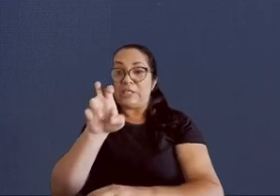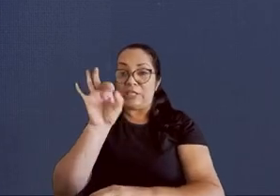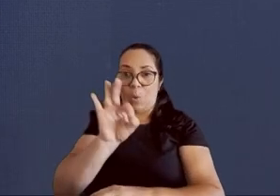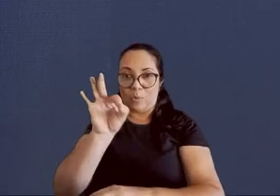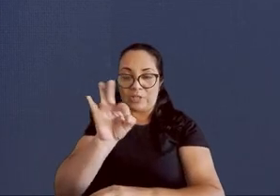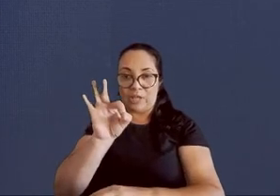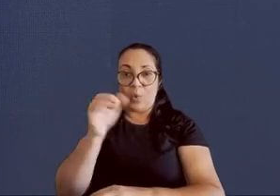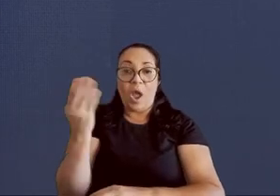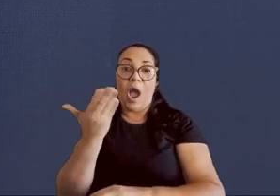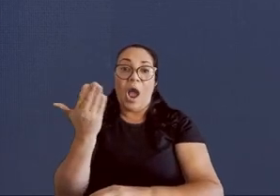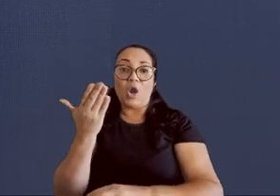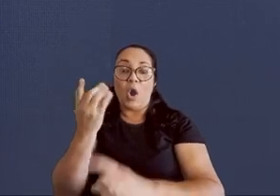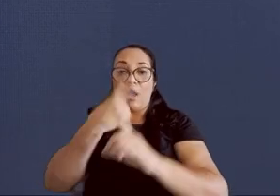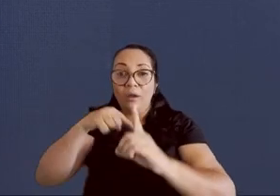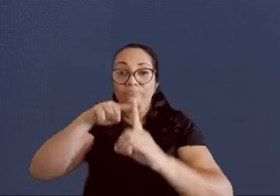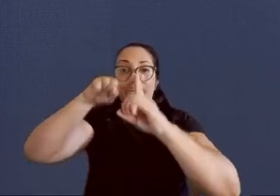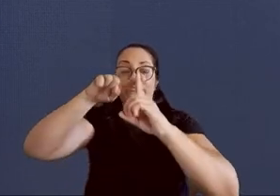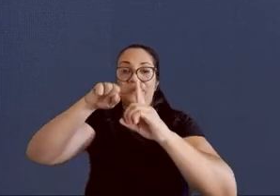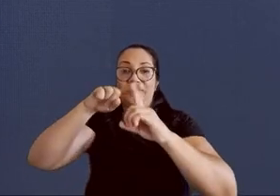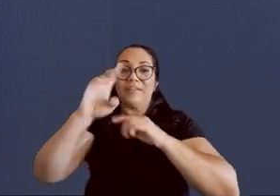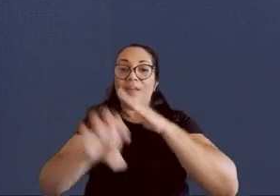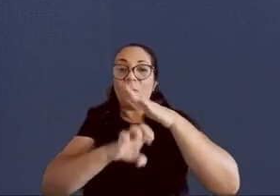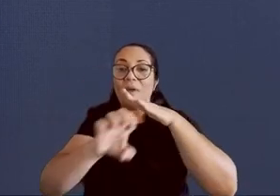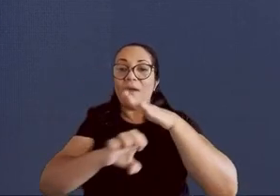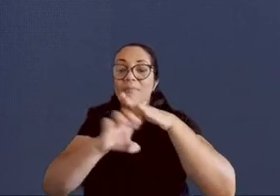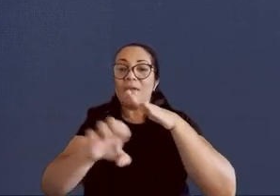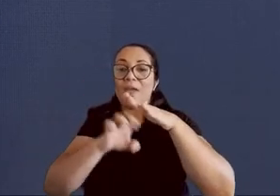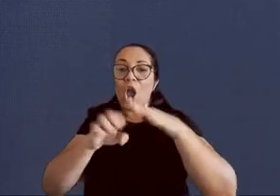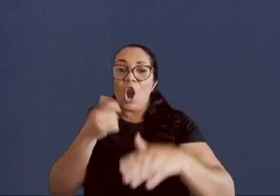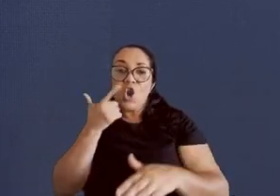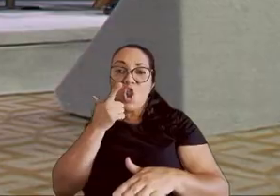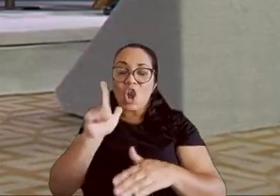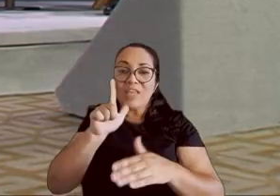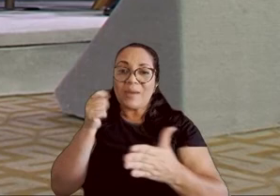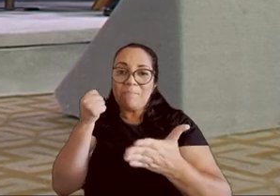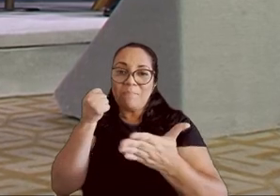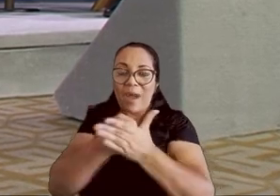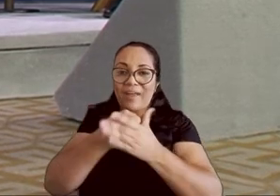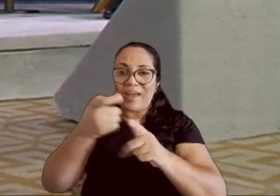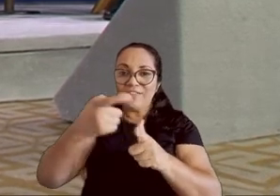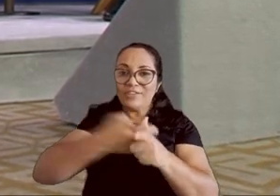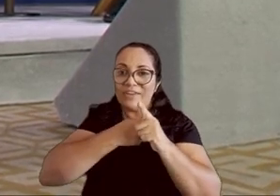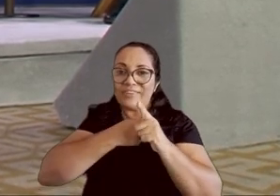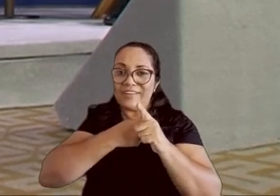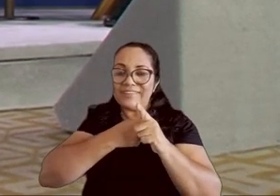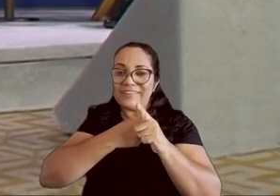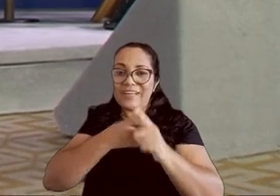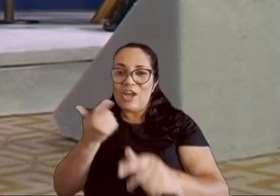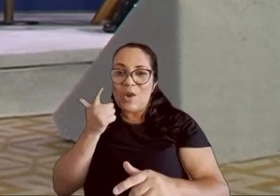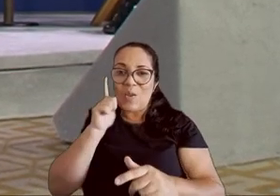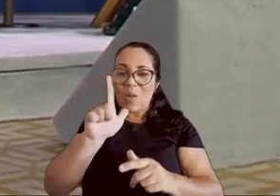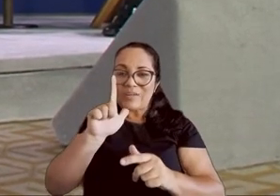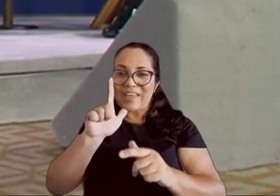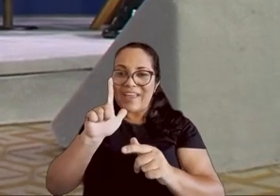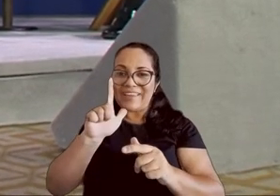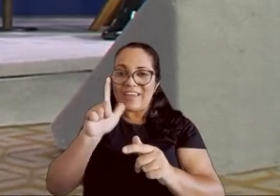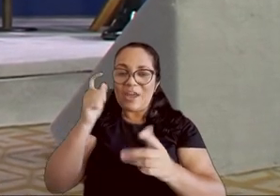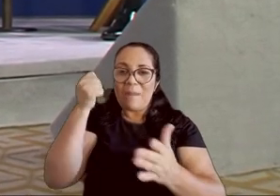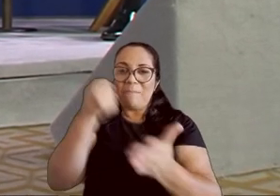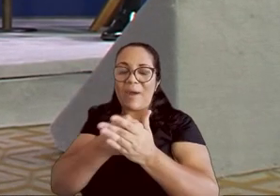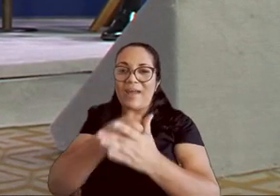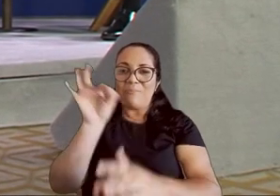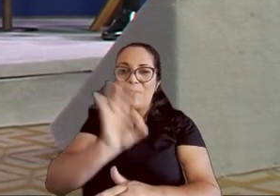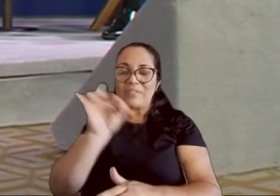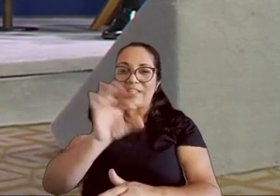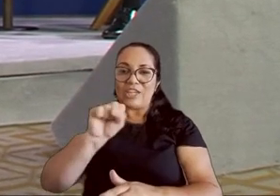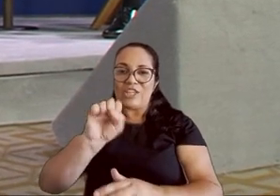se encontra as companhias para honrar essas suas obrigações essa esse é o cordo nosso negócio